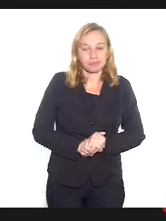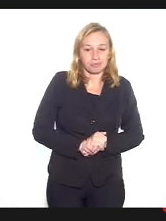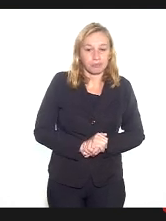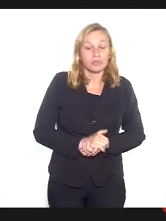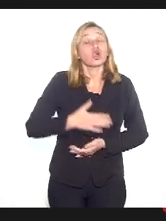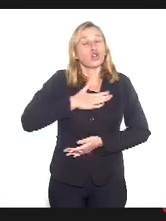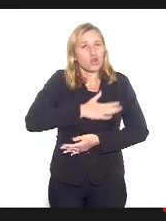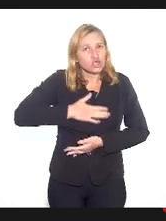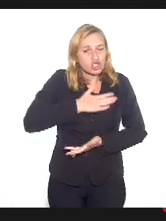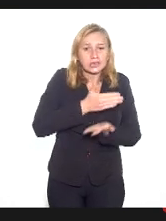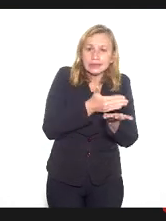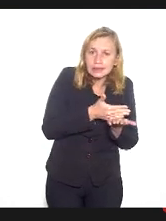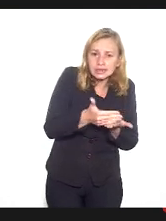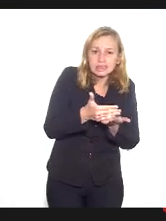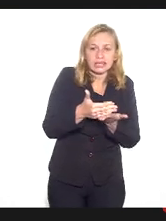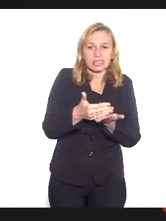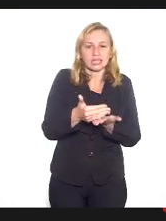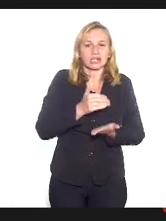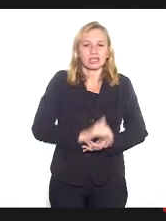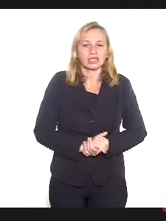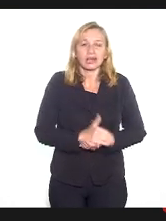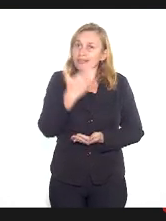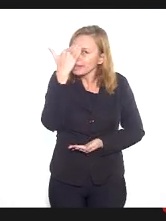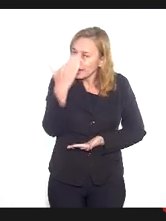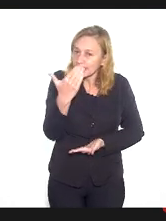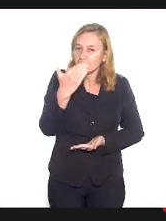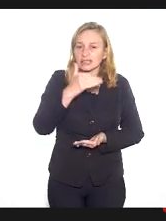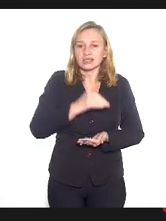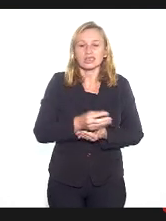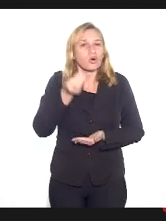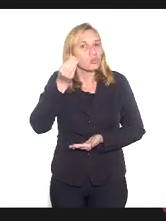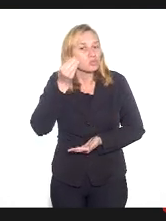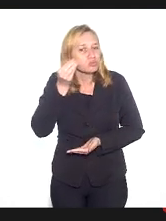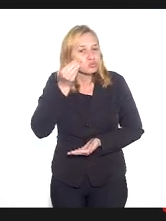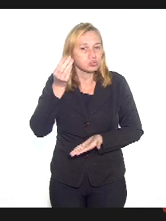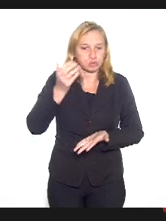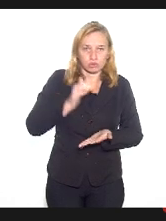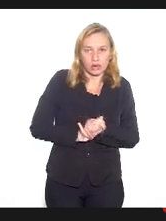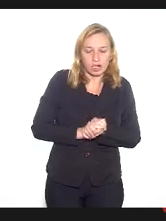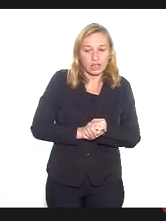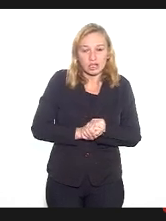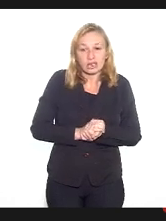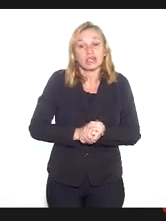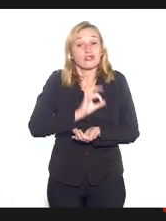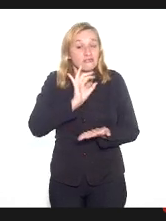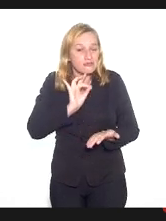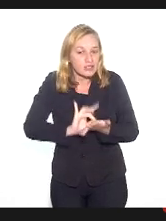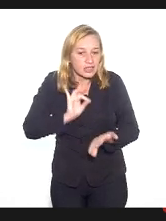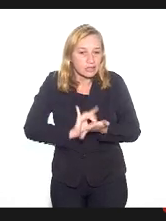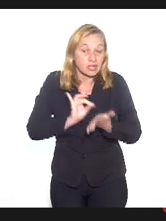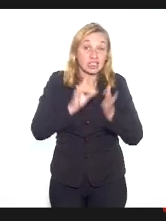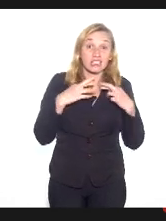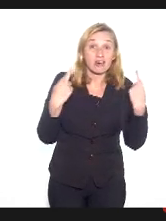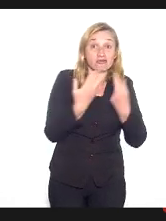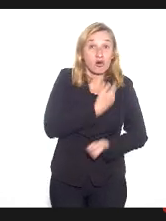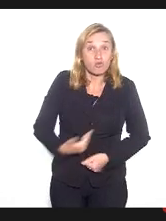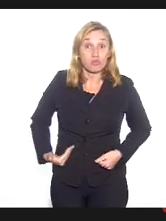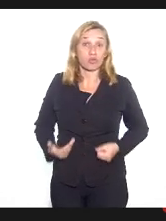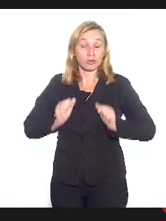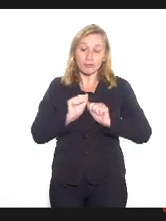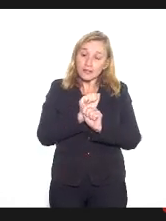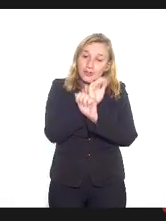2012. Gostaria inicialmente agradecer a oportunidade, que realmente essa audiência pública seja